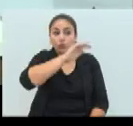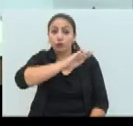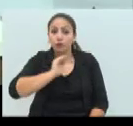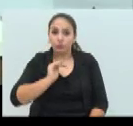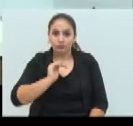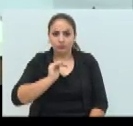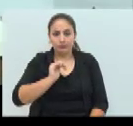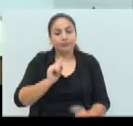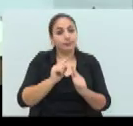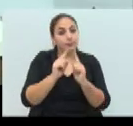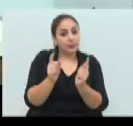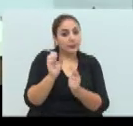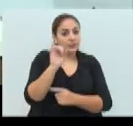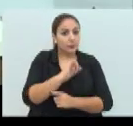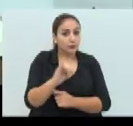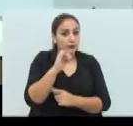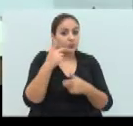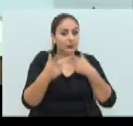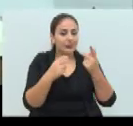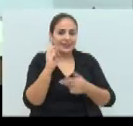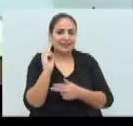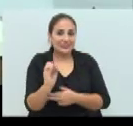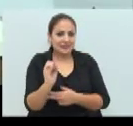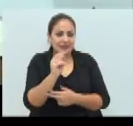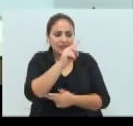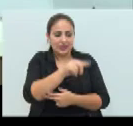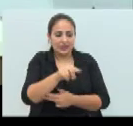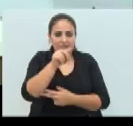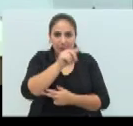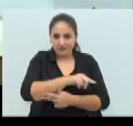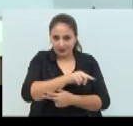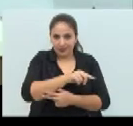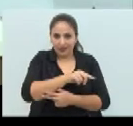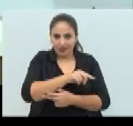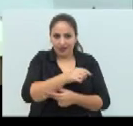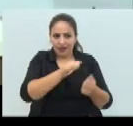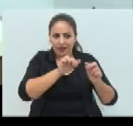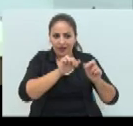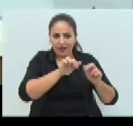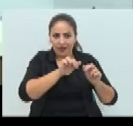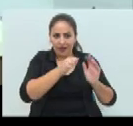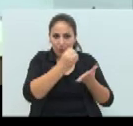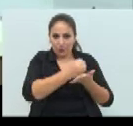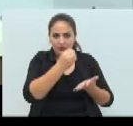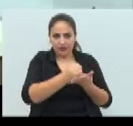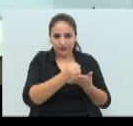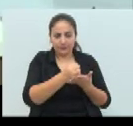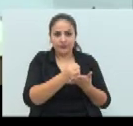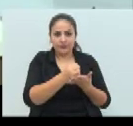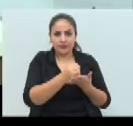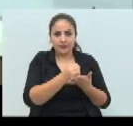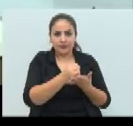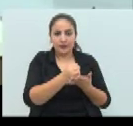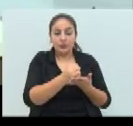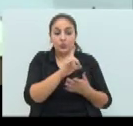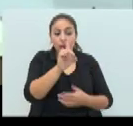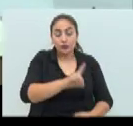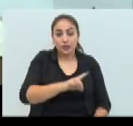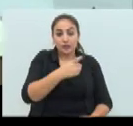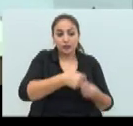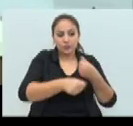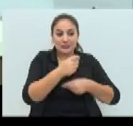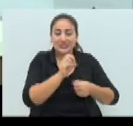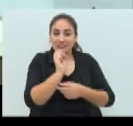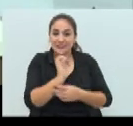Agora, é importante frisar que se há o cancelamento da concessão, chamado Instituto da Encampação no direito